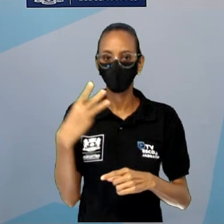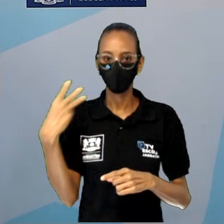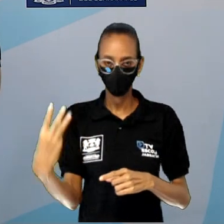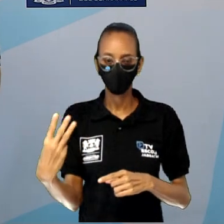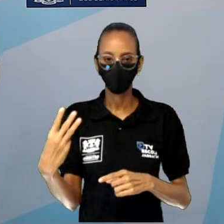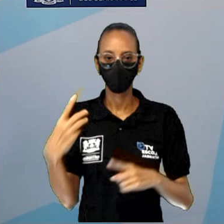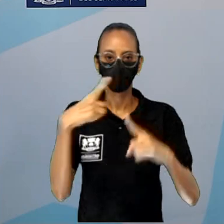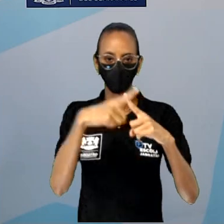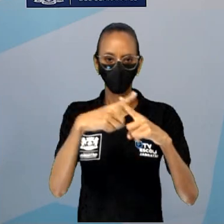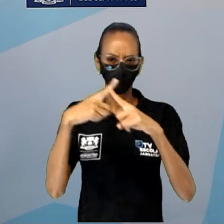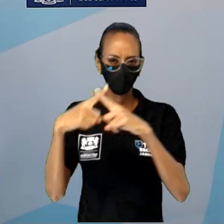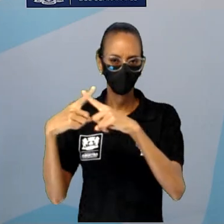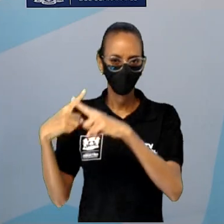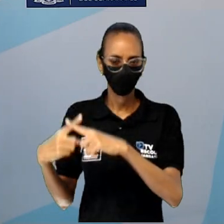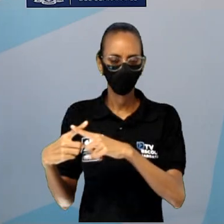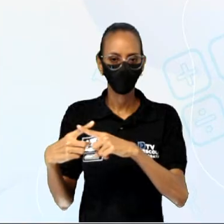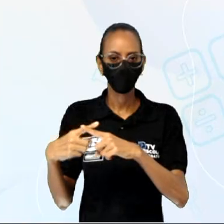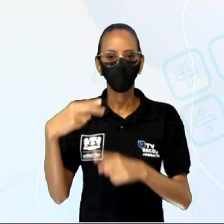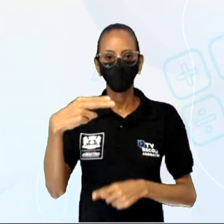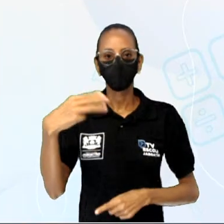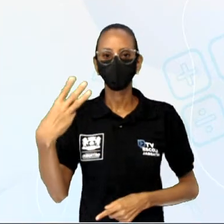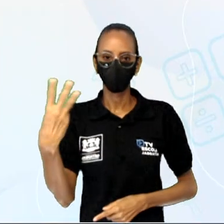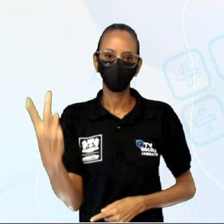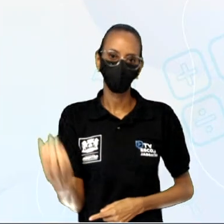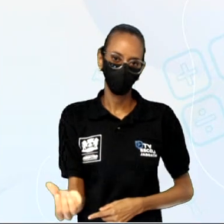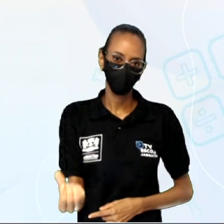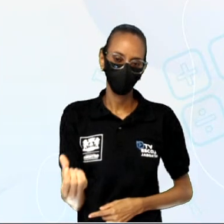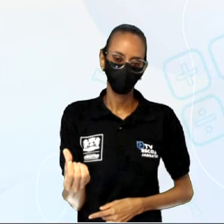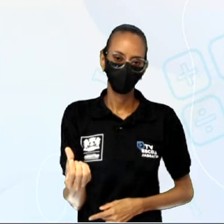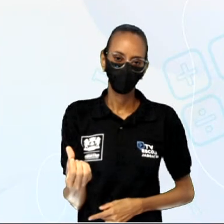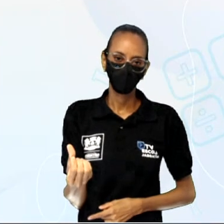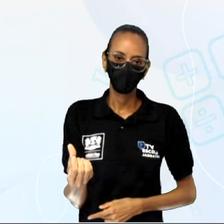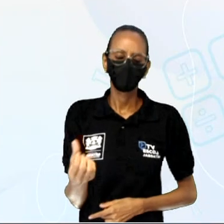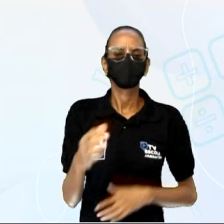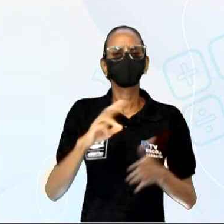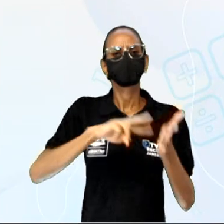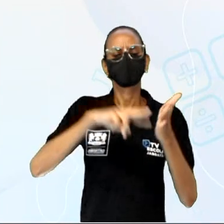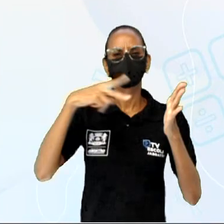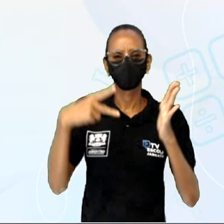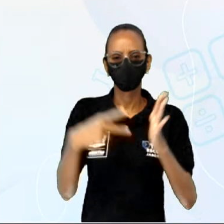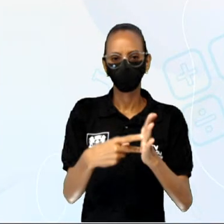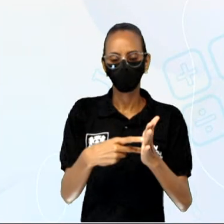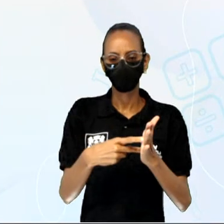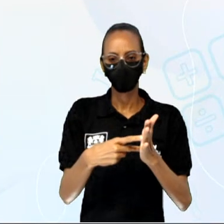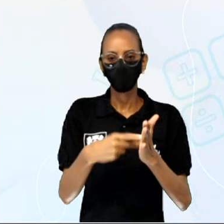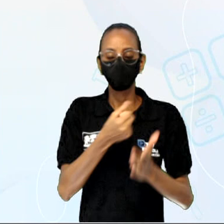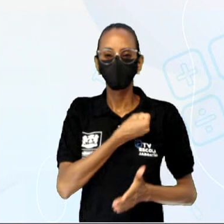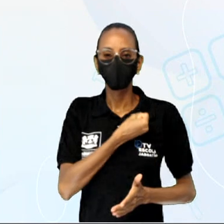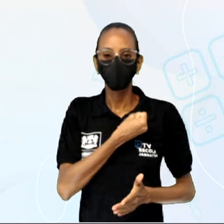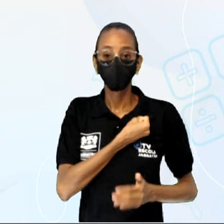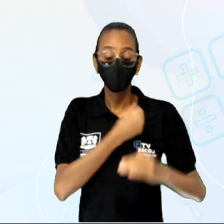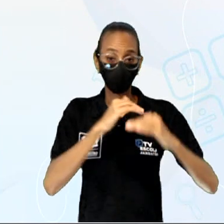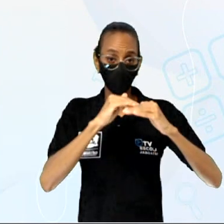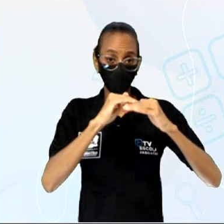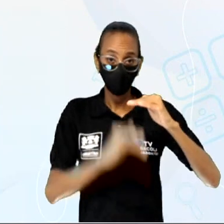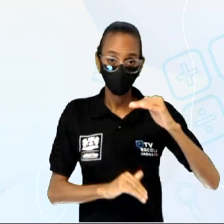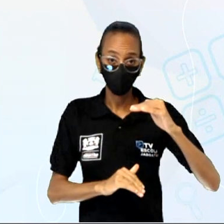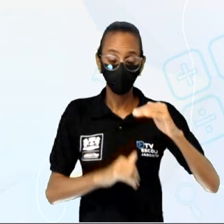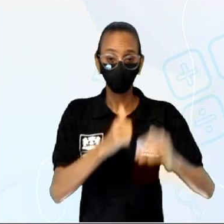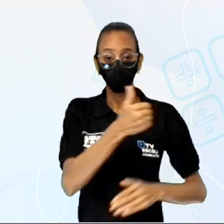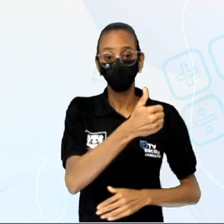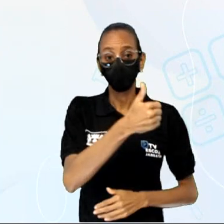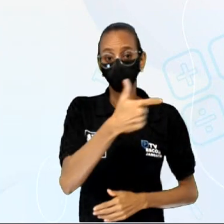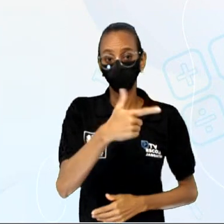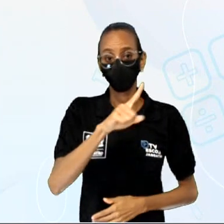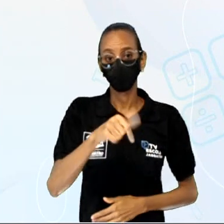na multiplicação aqui, deu 36. Significa que o menor múltiplo de 12 e 18